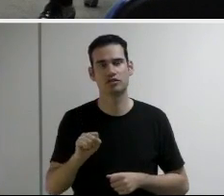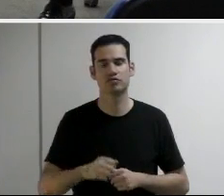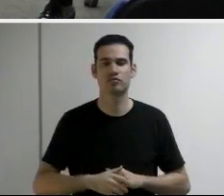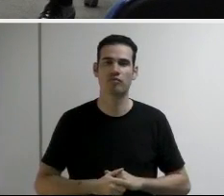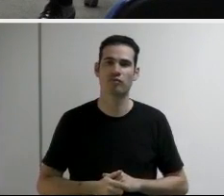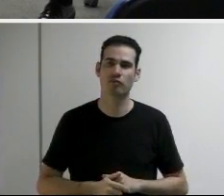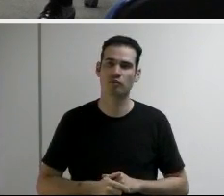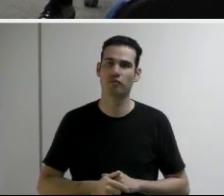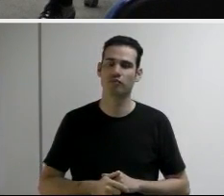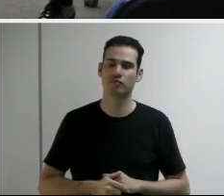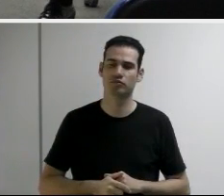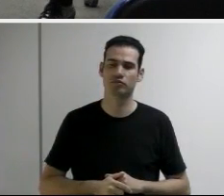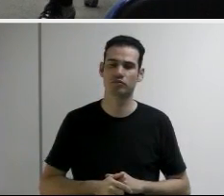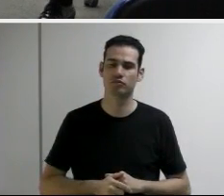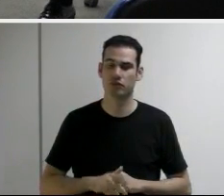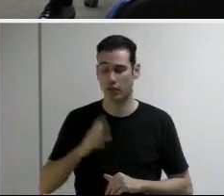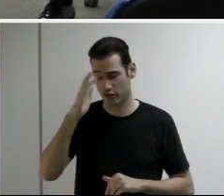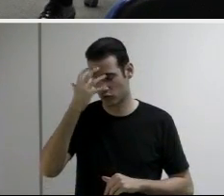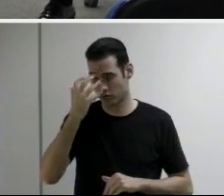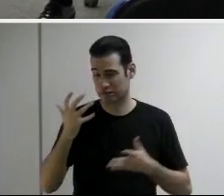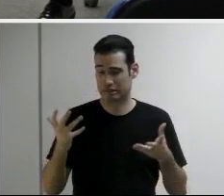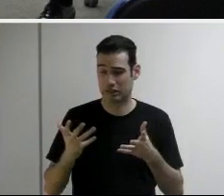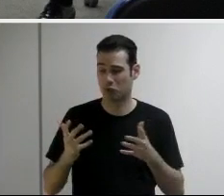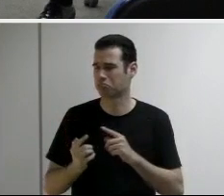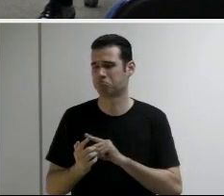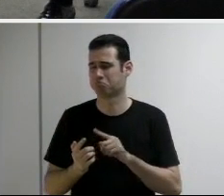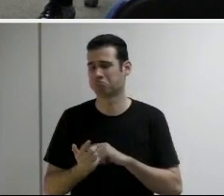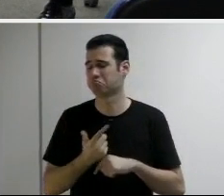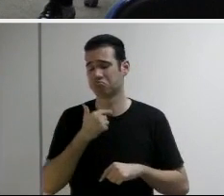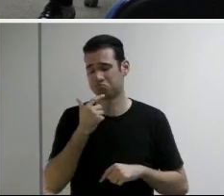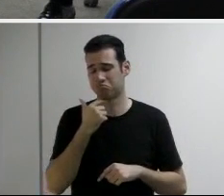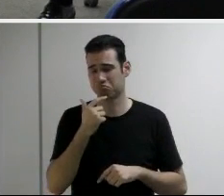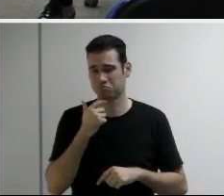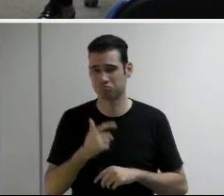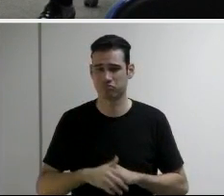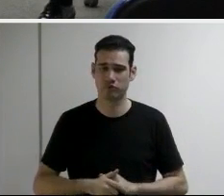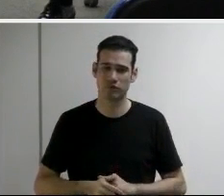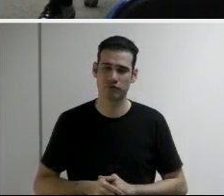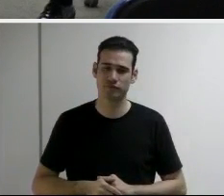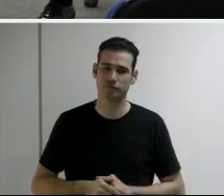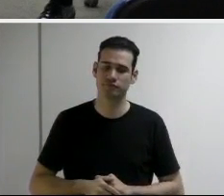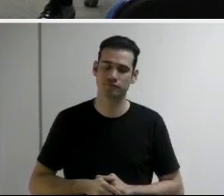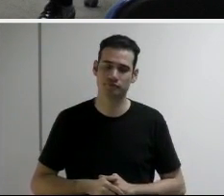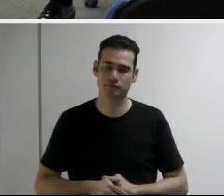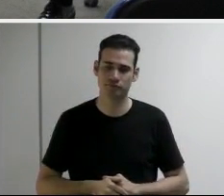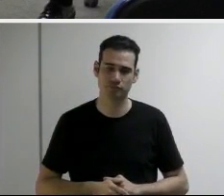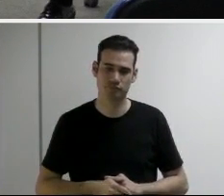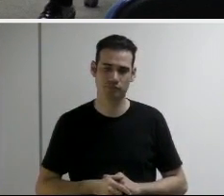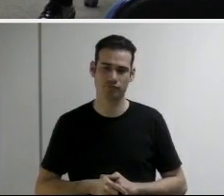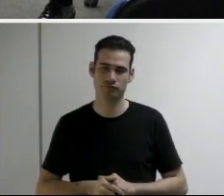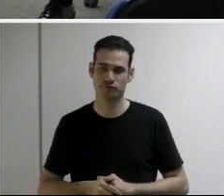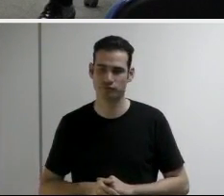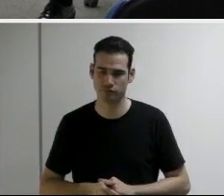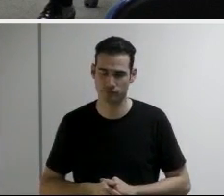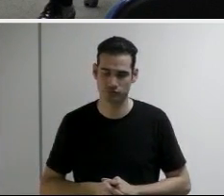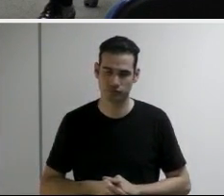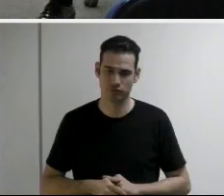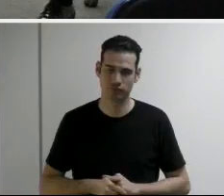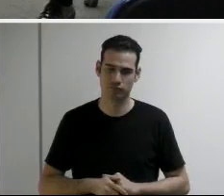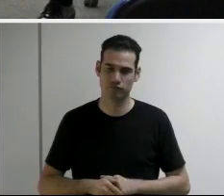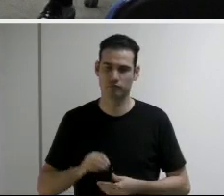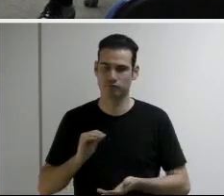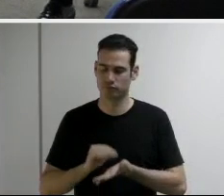é algo que não pode ser resolvido nesse momento. Sim, merece um debate, mas não poderia ser implementado agora, porque